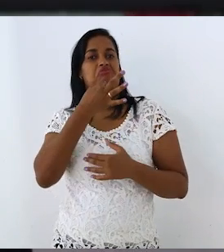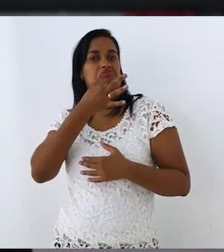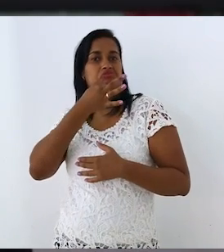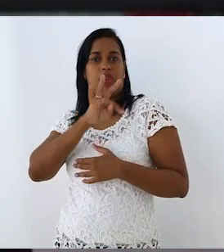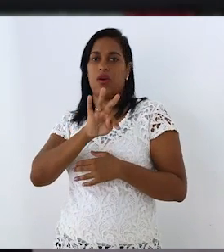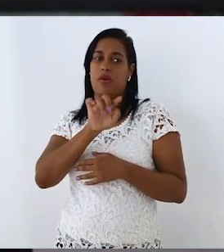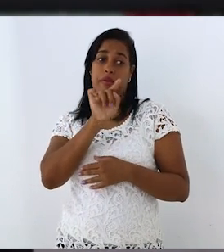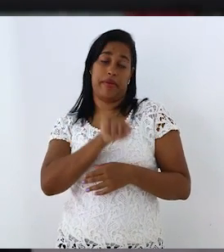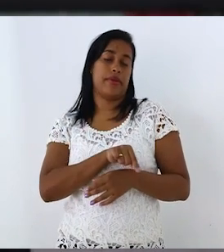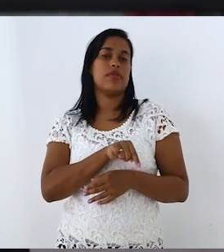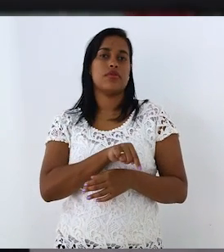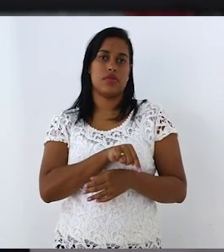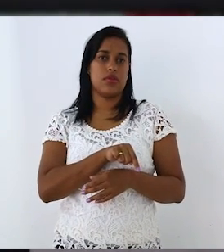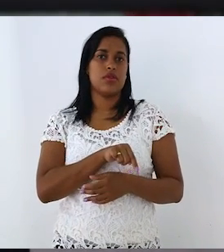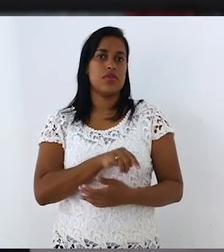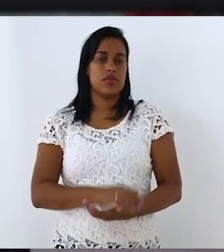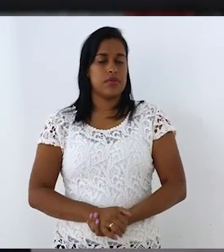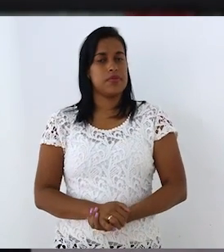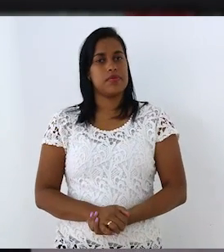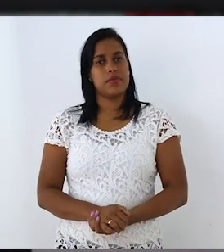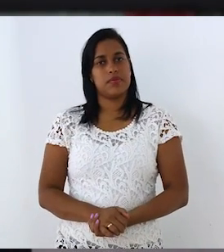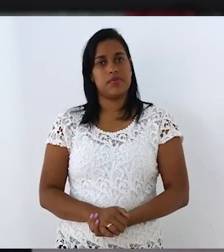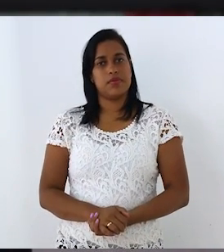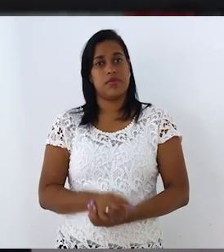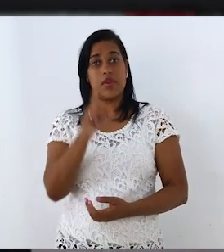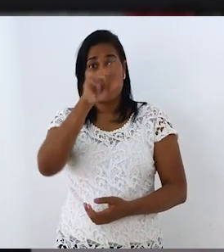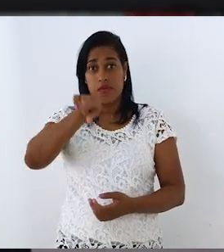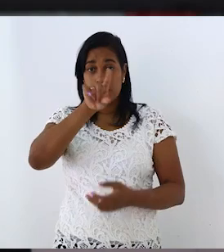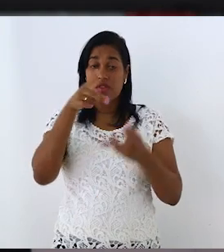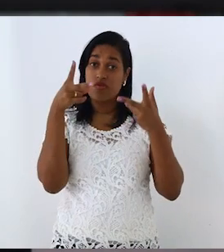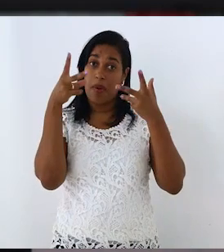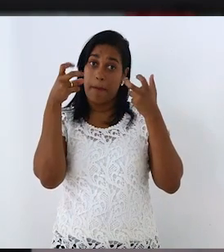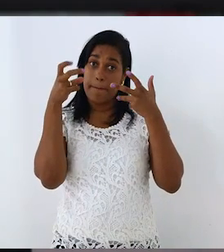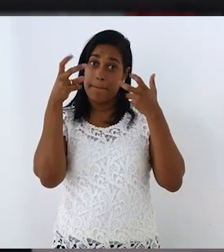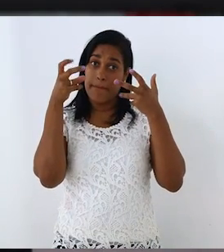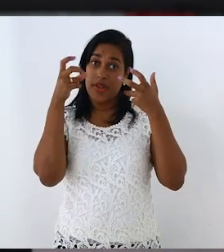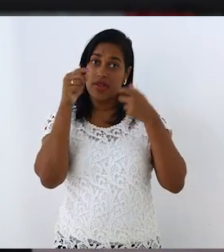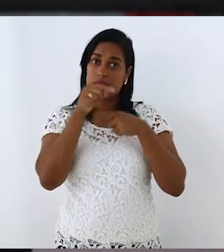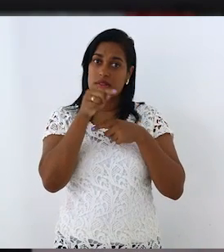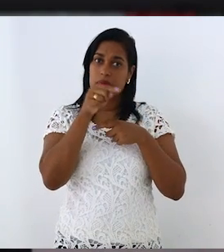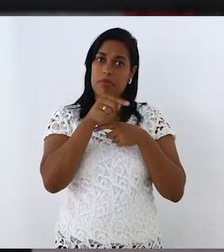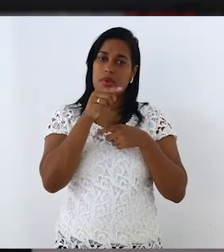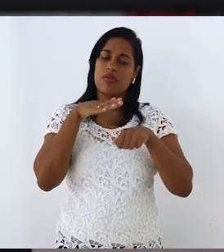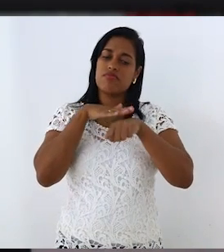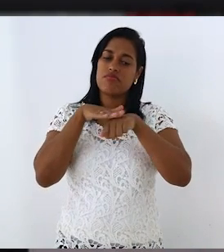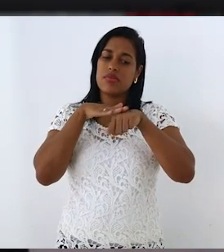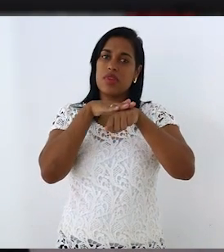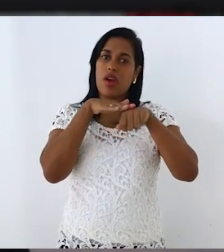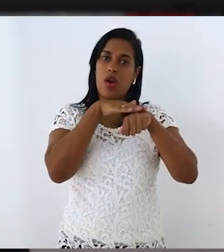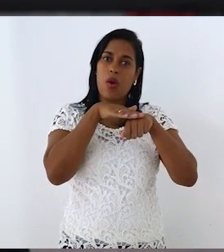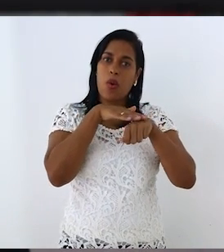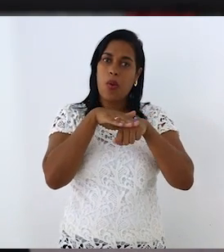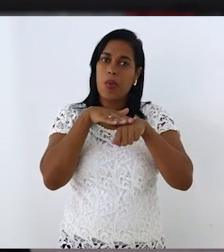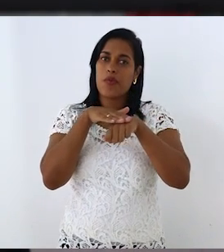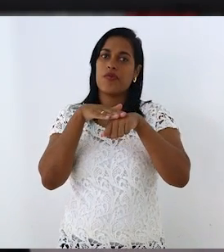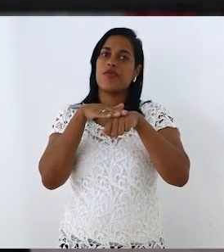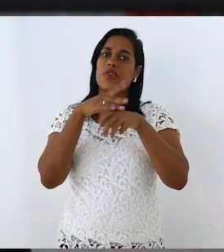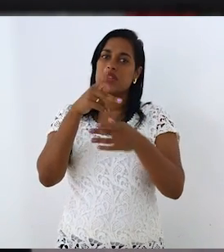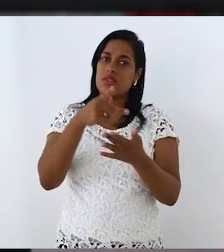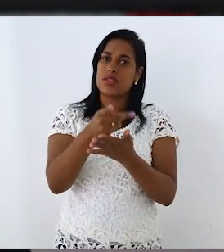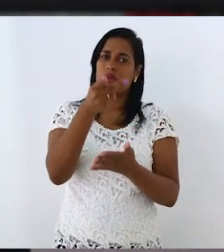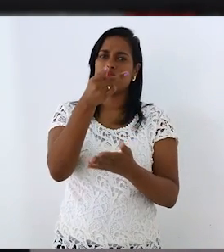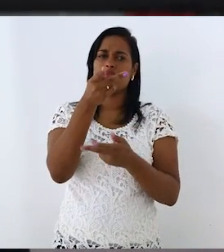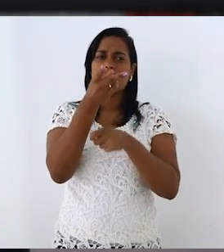conhece esse funcionário. Vocês irão observar que à medida em que a conversa se desenrola,